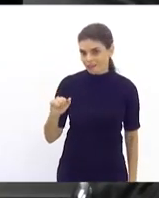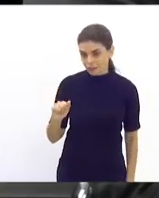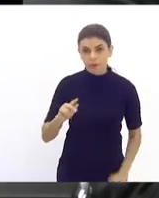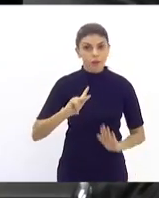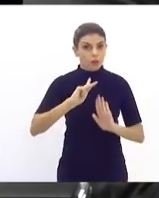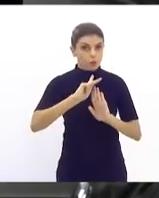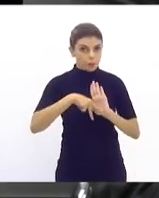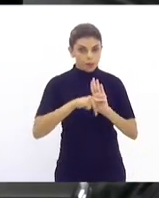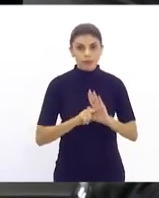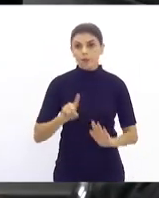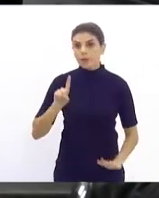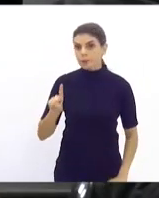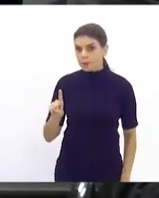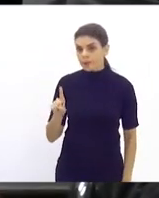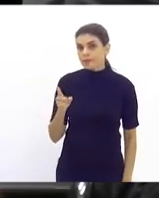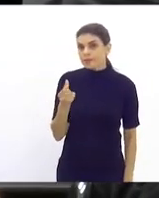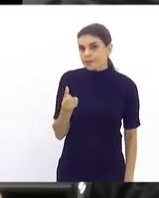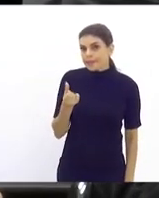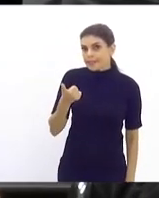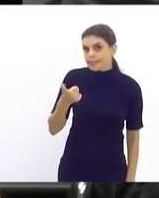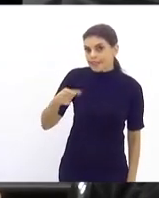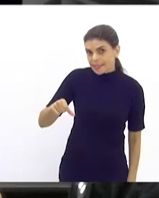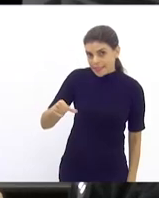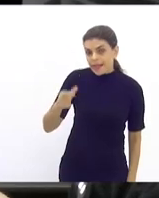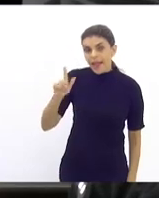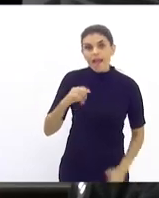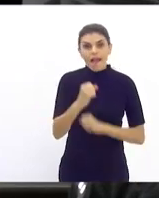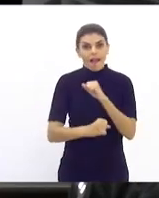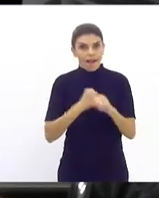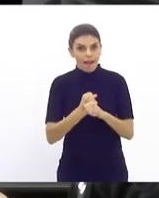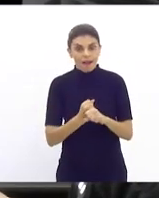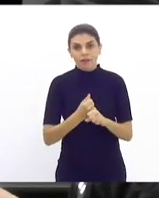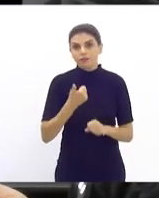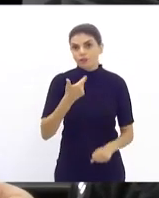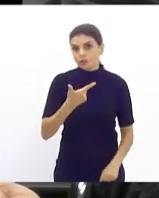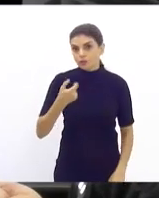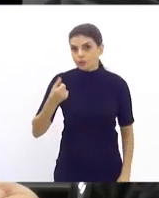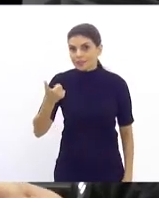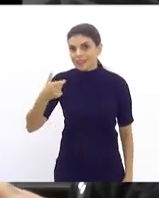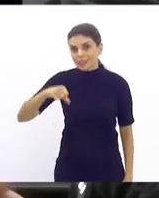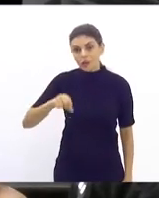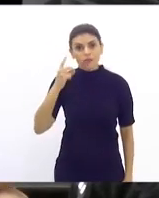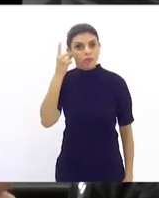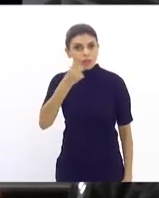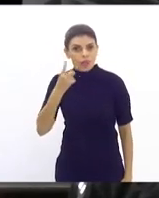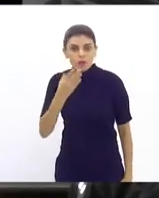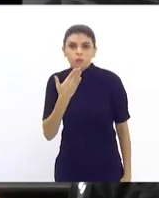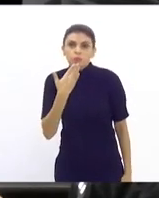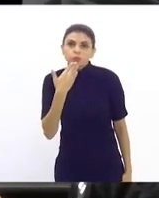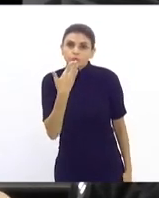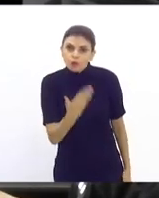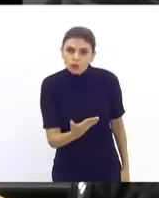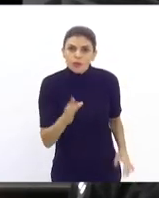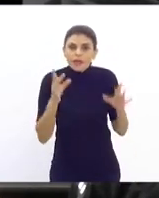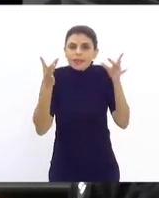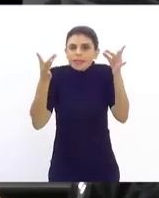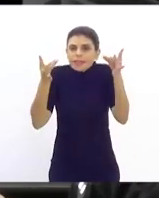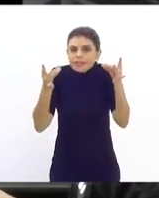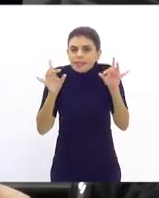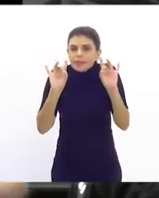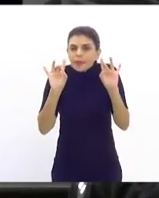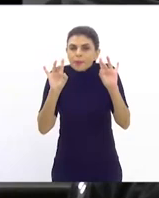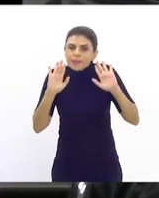projeto 1116 é de 2019. O deputado instituiu o dia específico de uma campanha